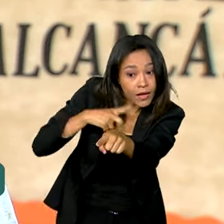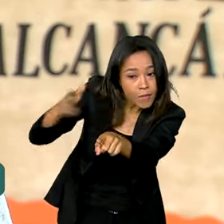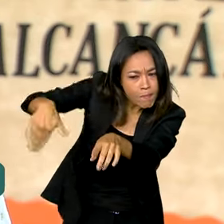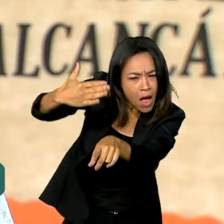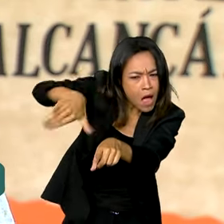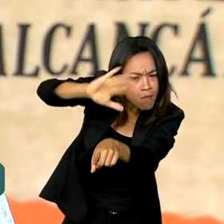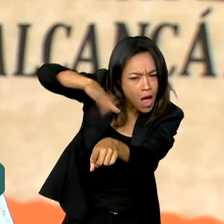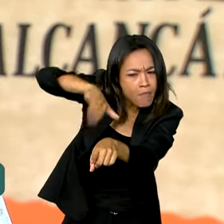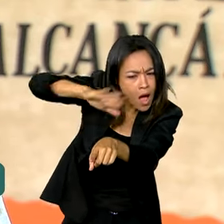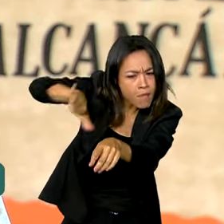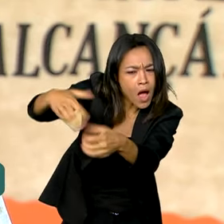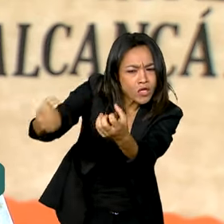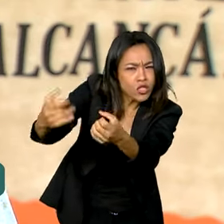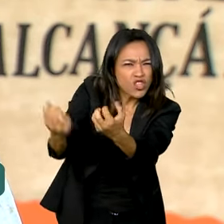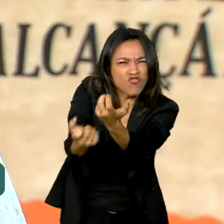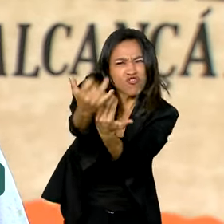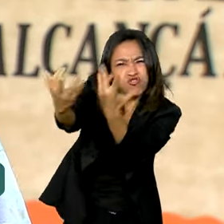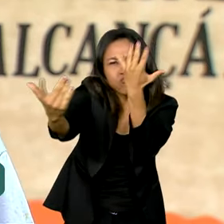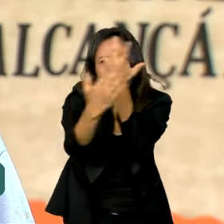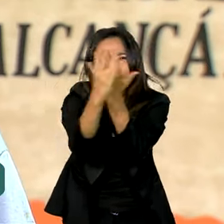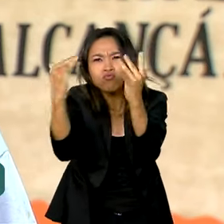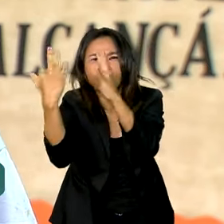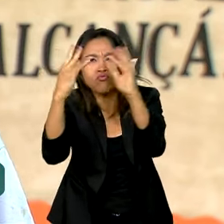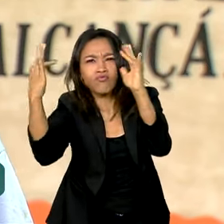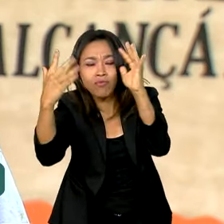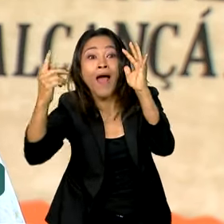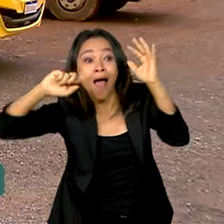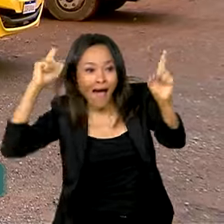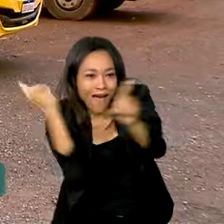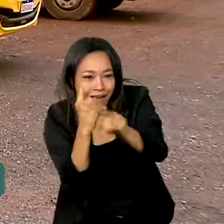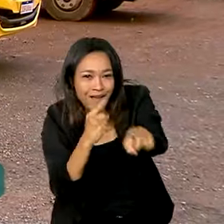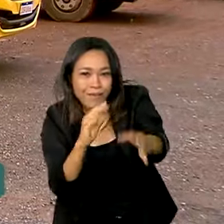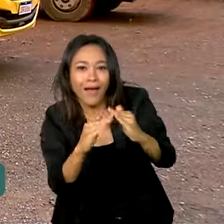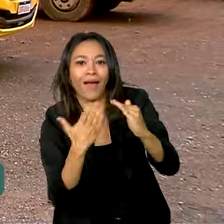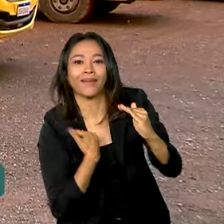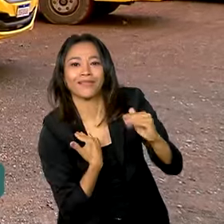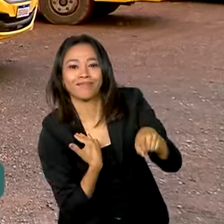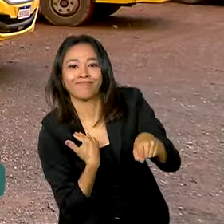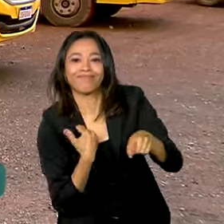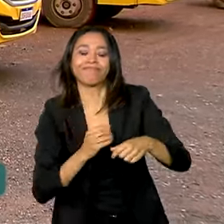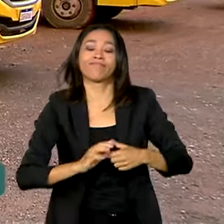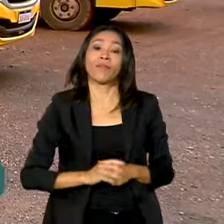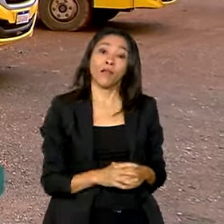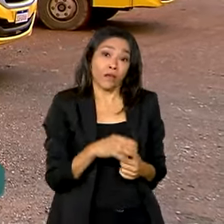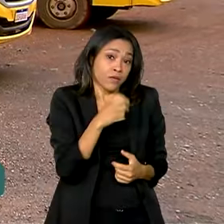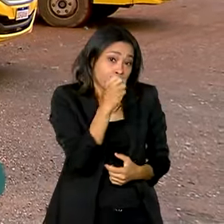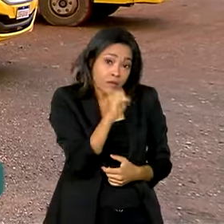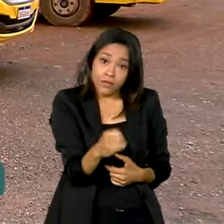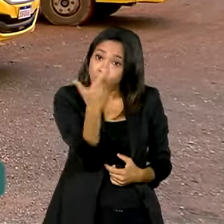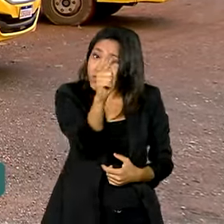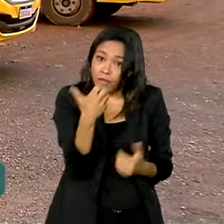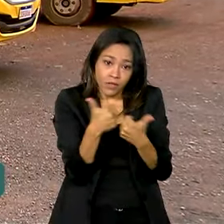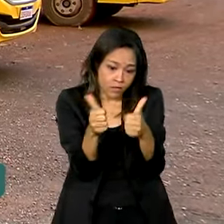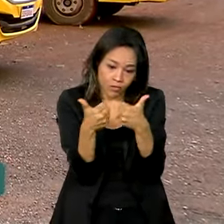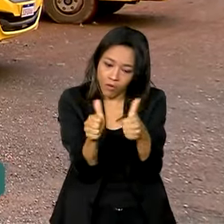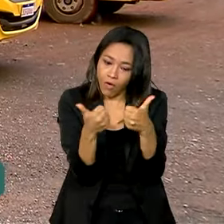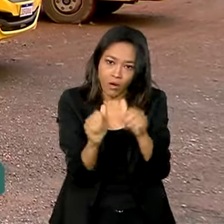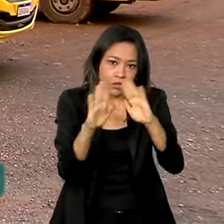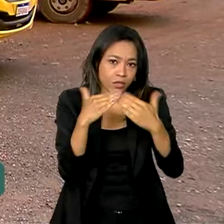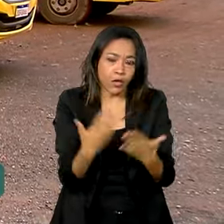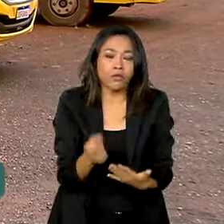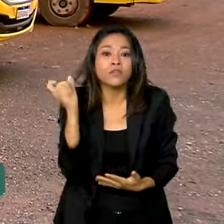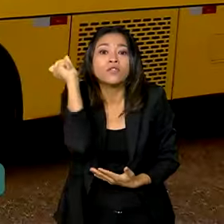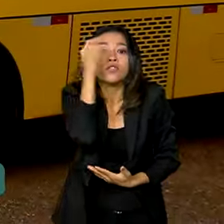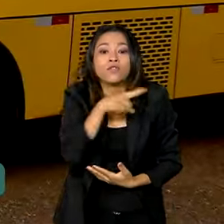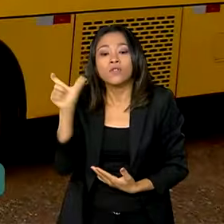a mata e quando acaba, tá acabando a mata, é minha casa. Não fosse o transporte escolar, ia ser difícil para o